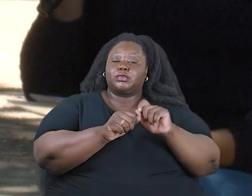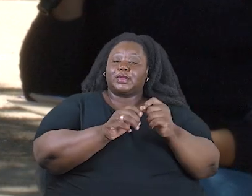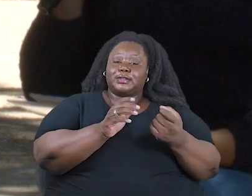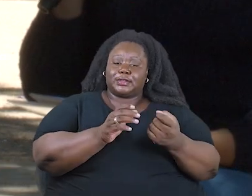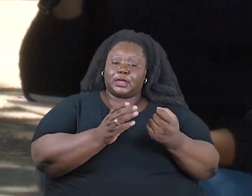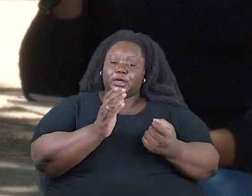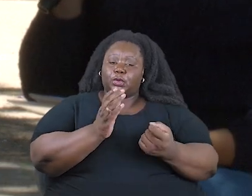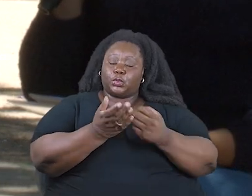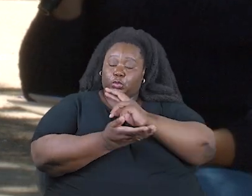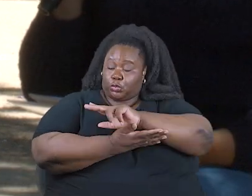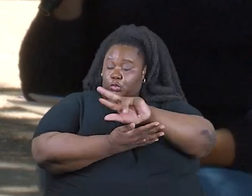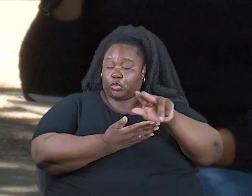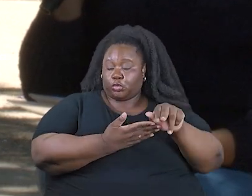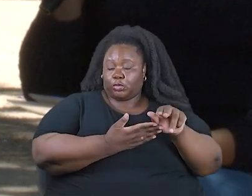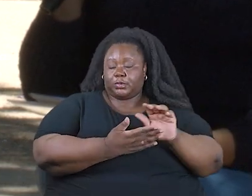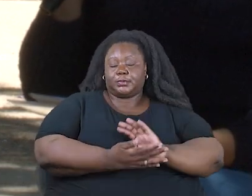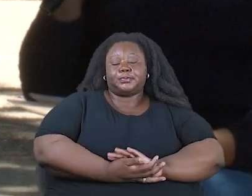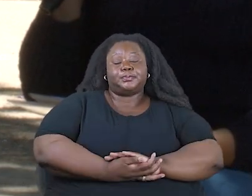múltiplos?